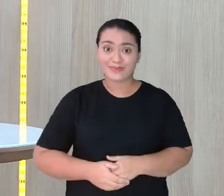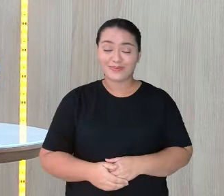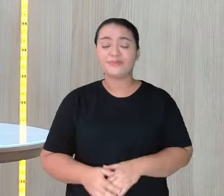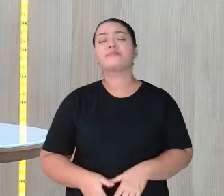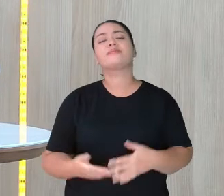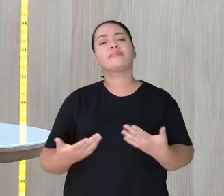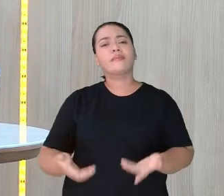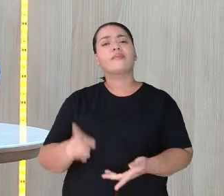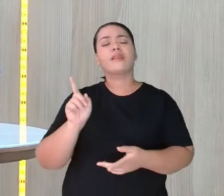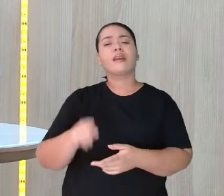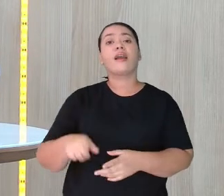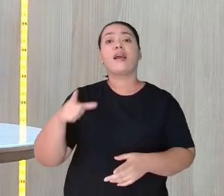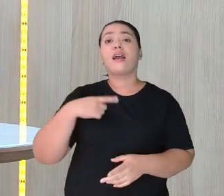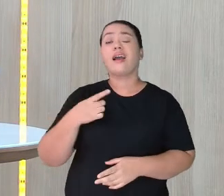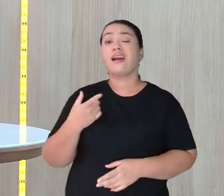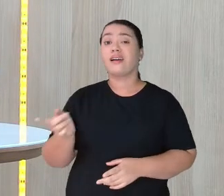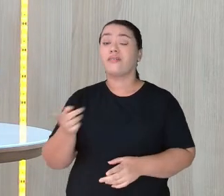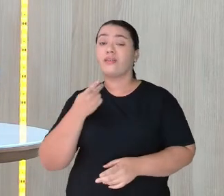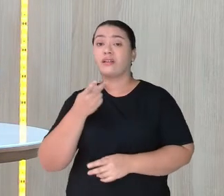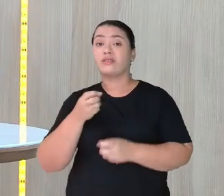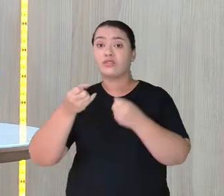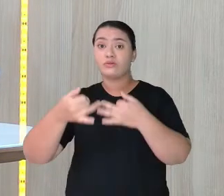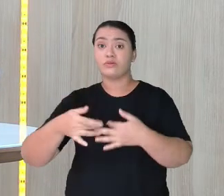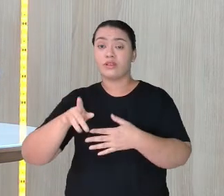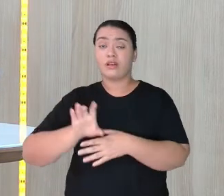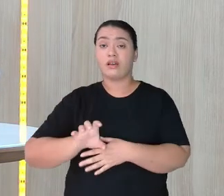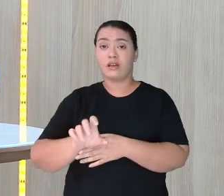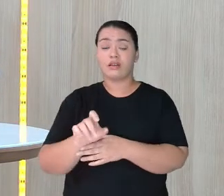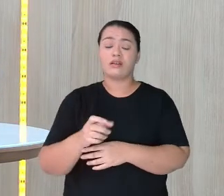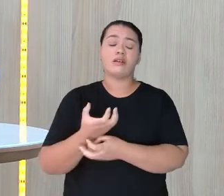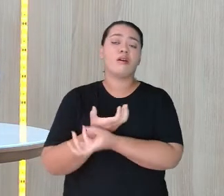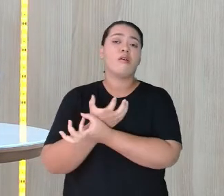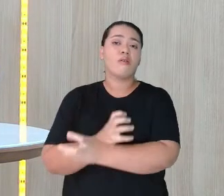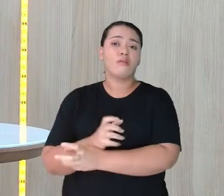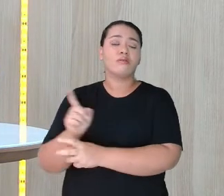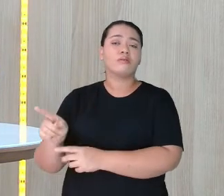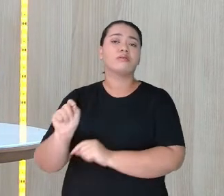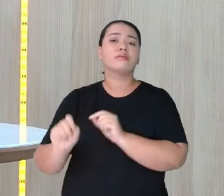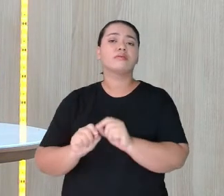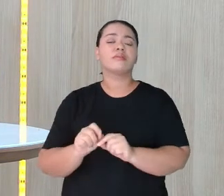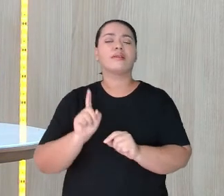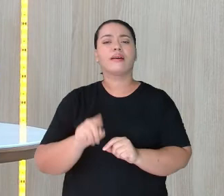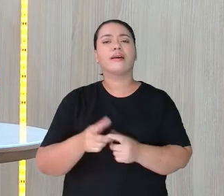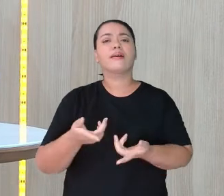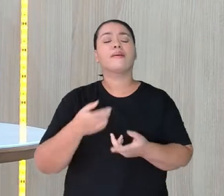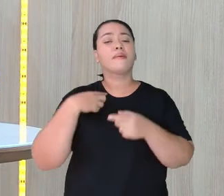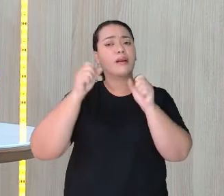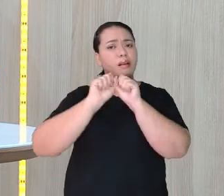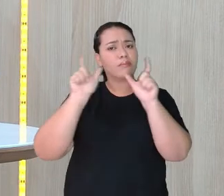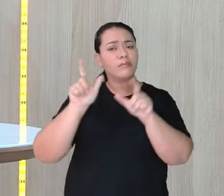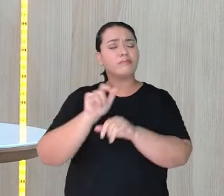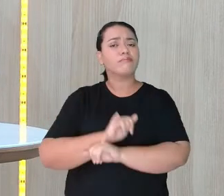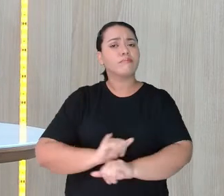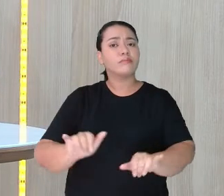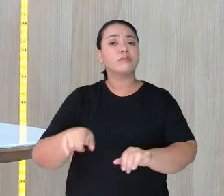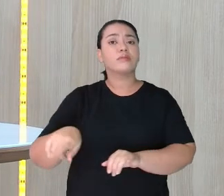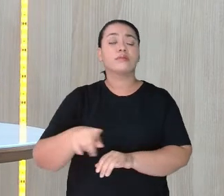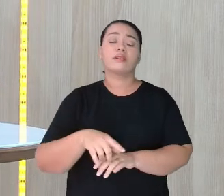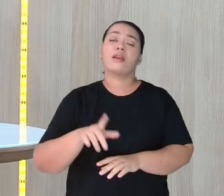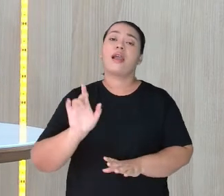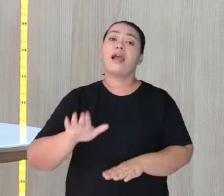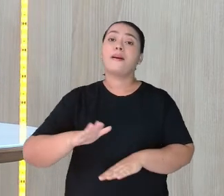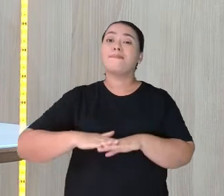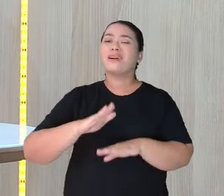em relação à questão do câncer ósseo, o nosso alerta, né, é em relação aí que atinge mais as